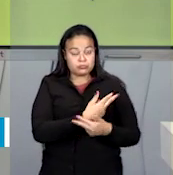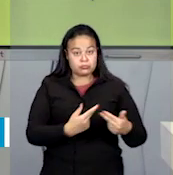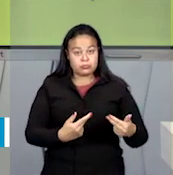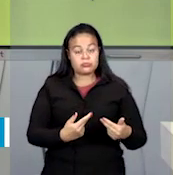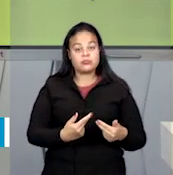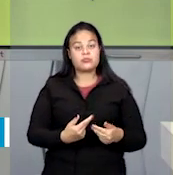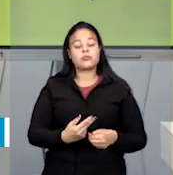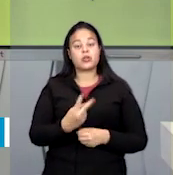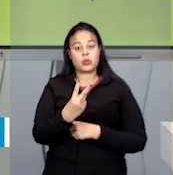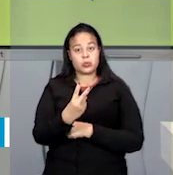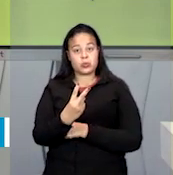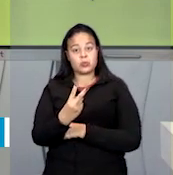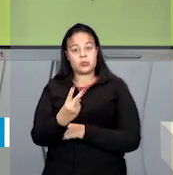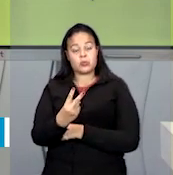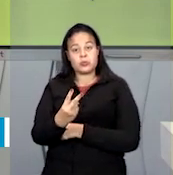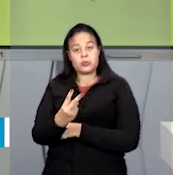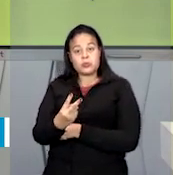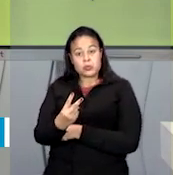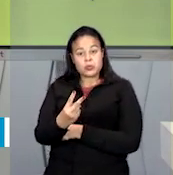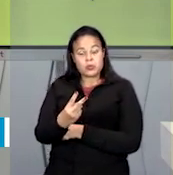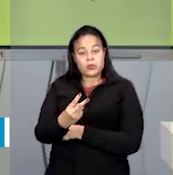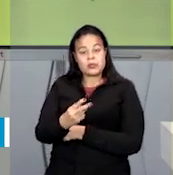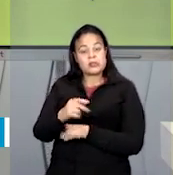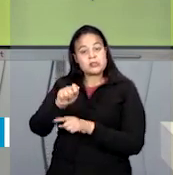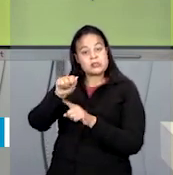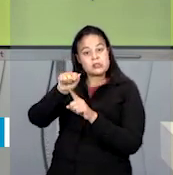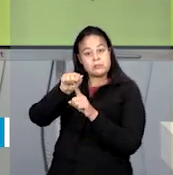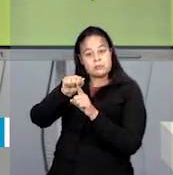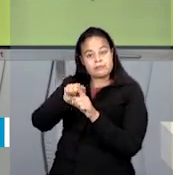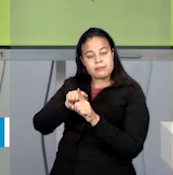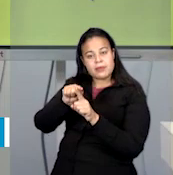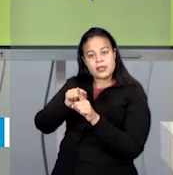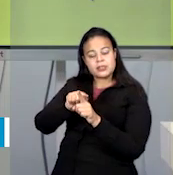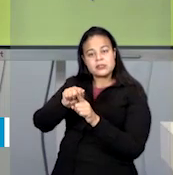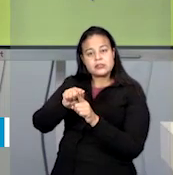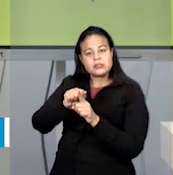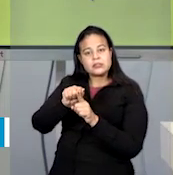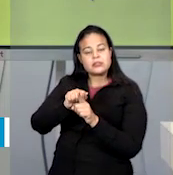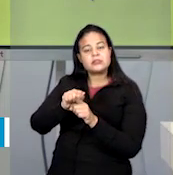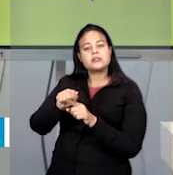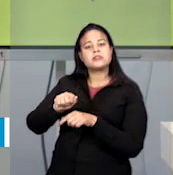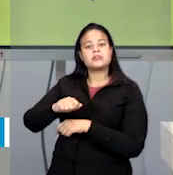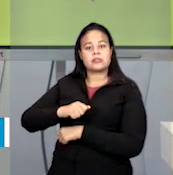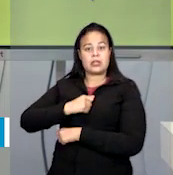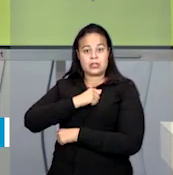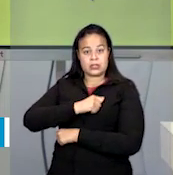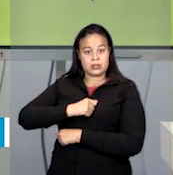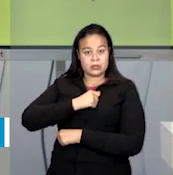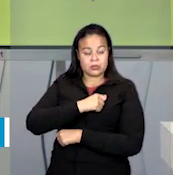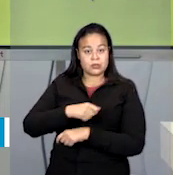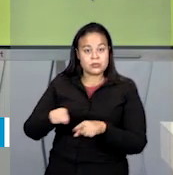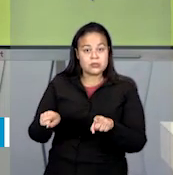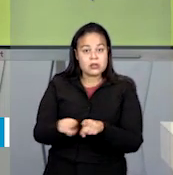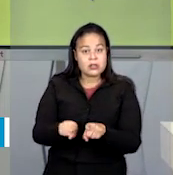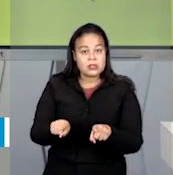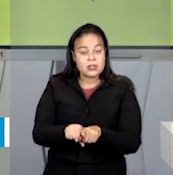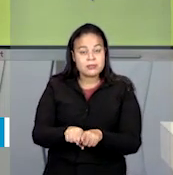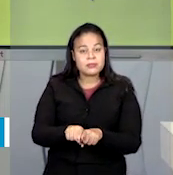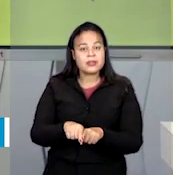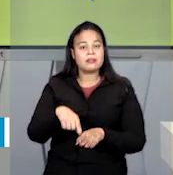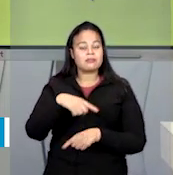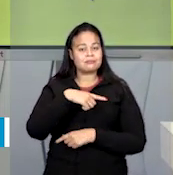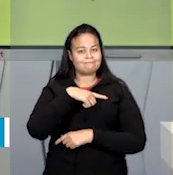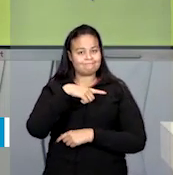2/9, semana 5 desse bimestre. E a terceira aula, que vai tratar do tema bioquímica, vai